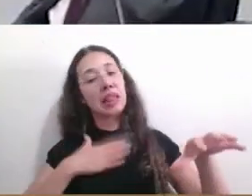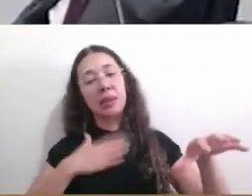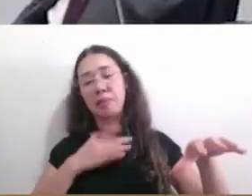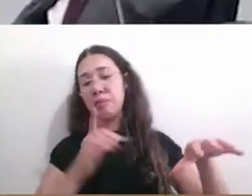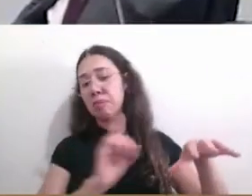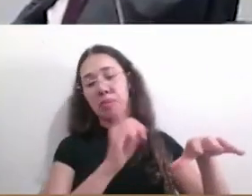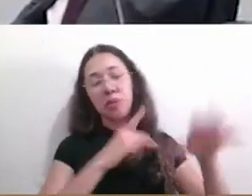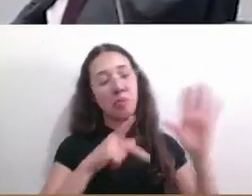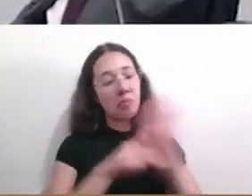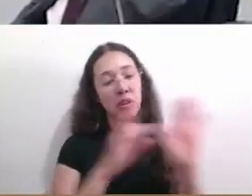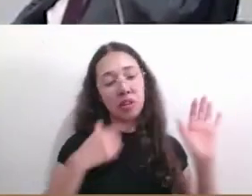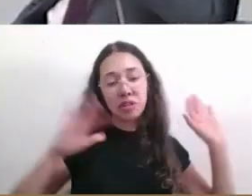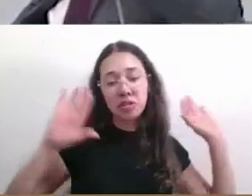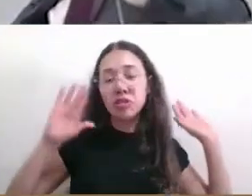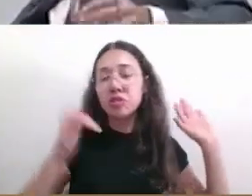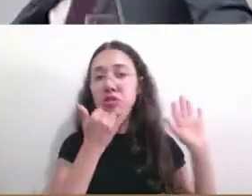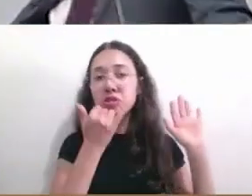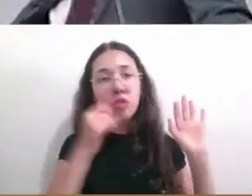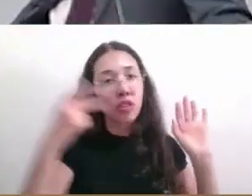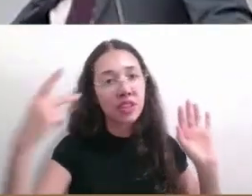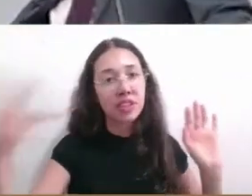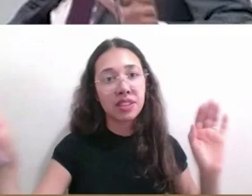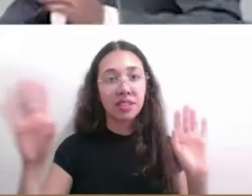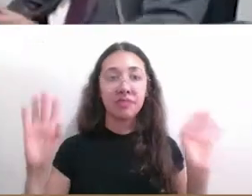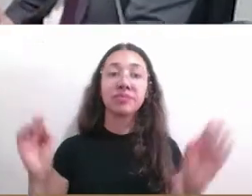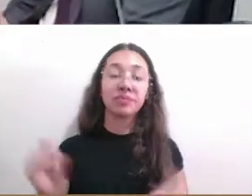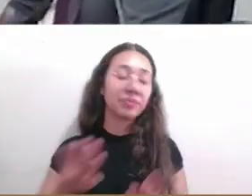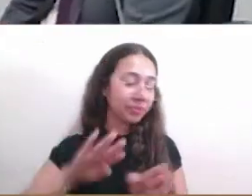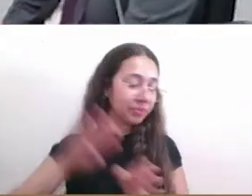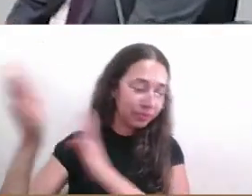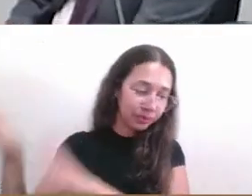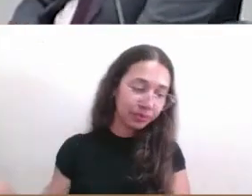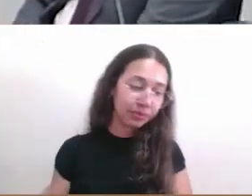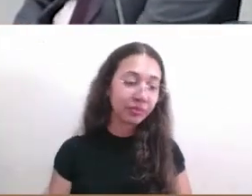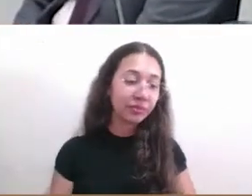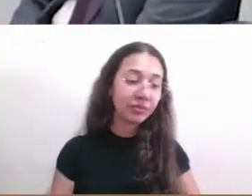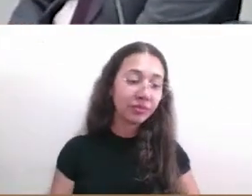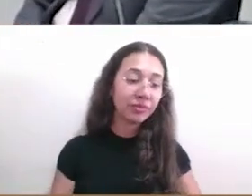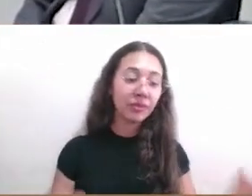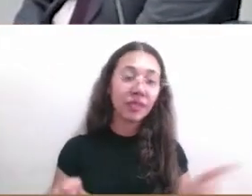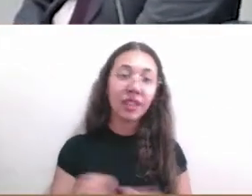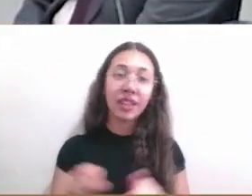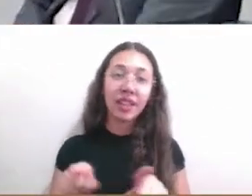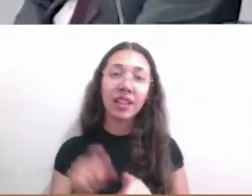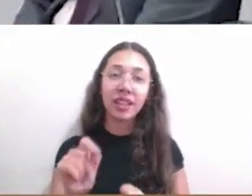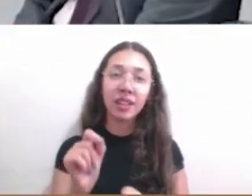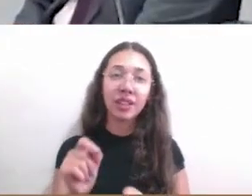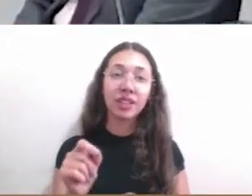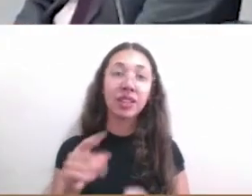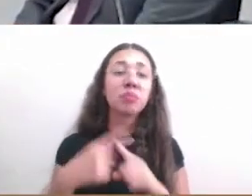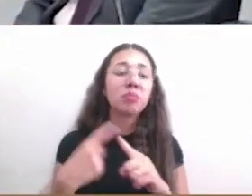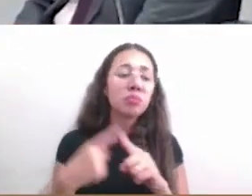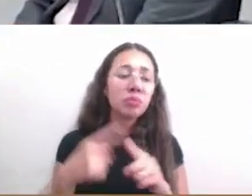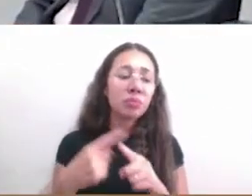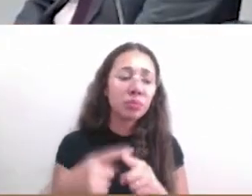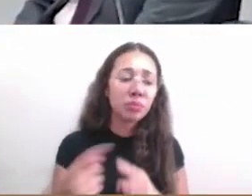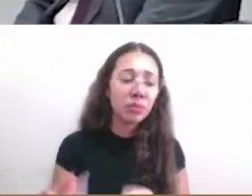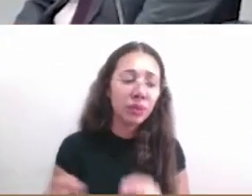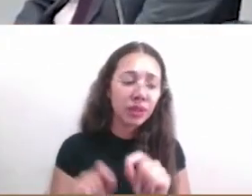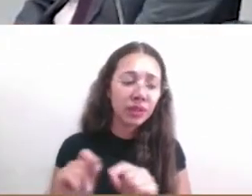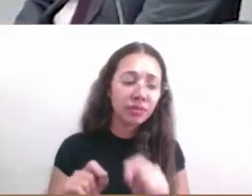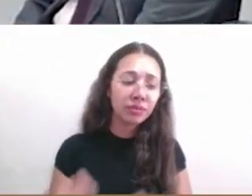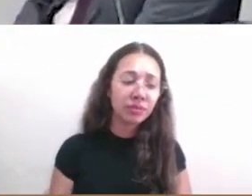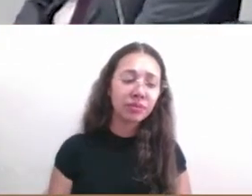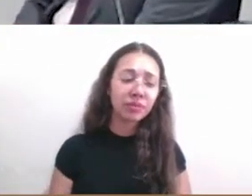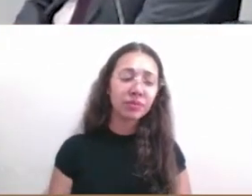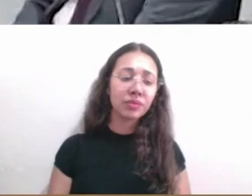não posso receber. Pois bem, feito isso, e por que veio esta vara